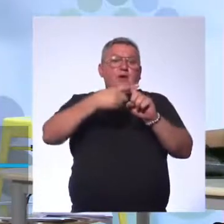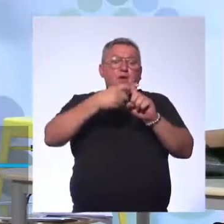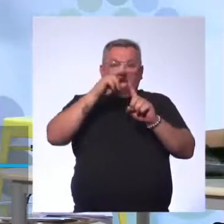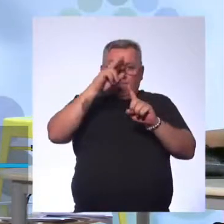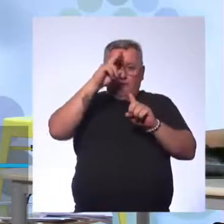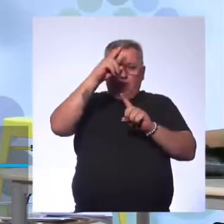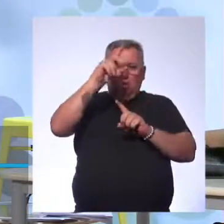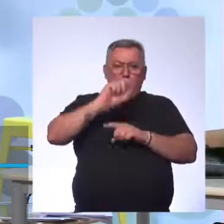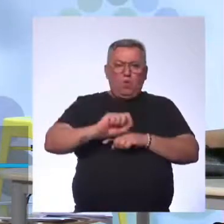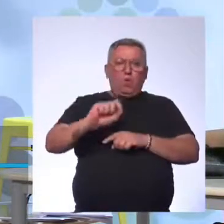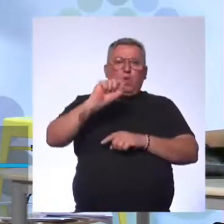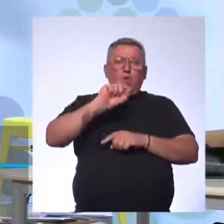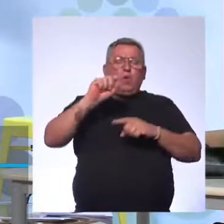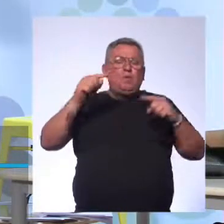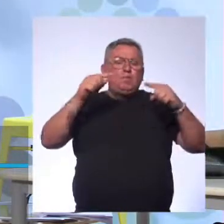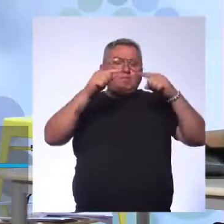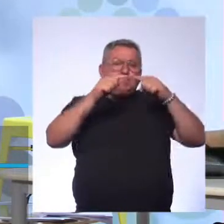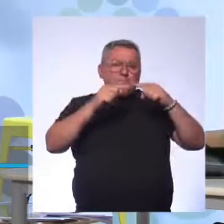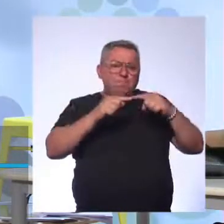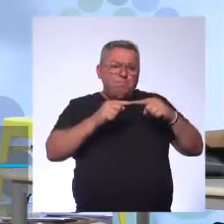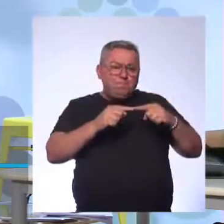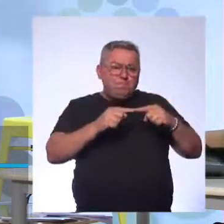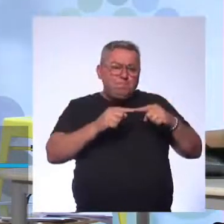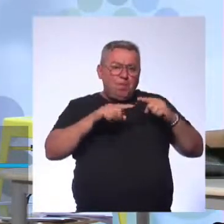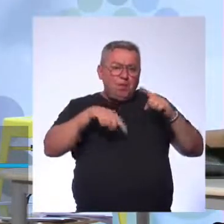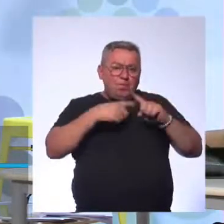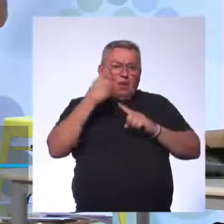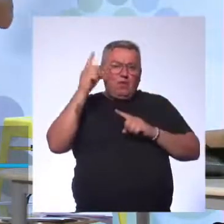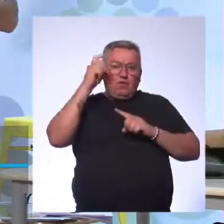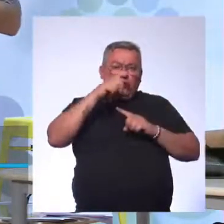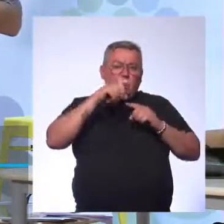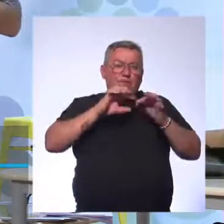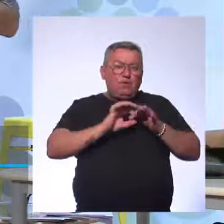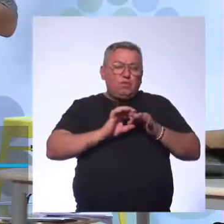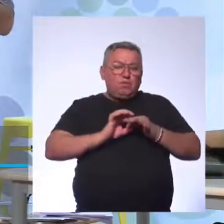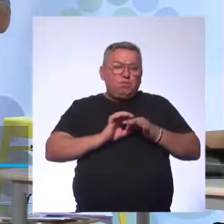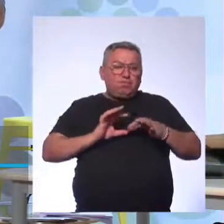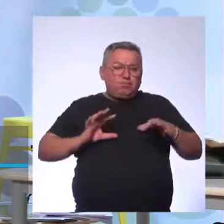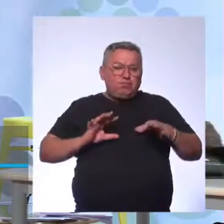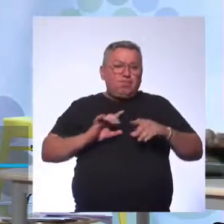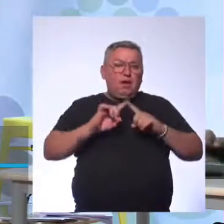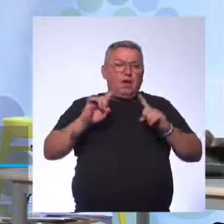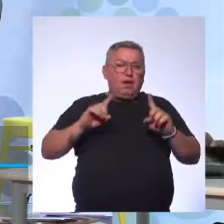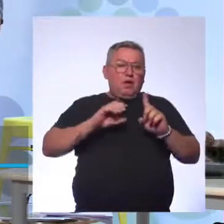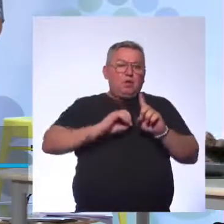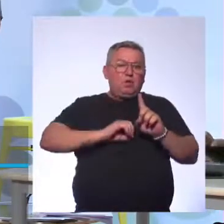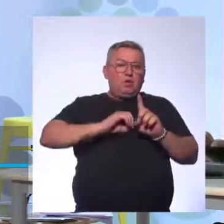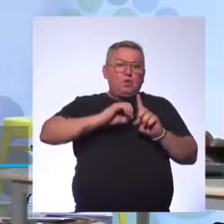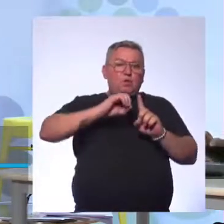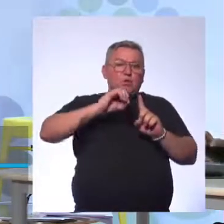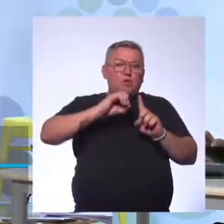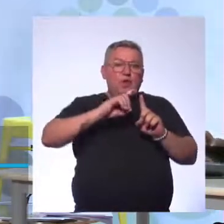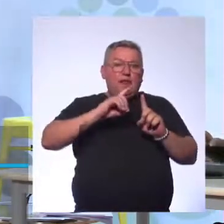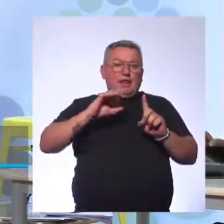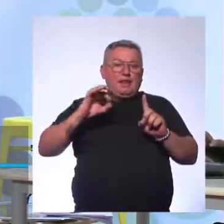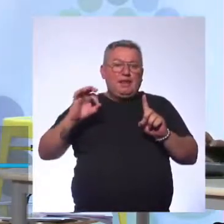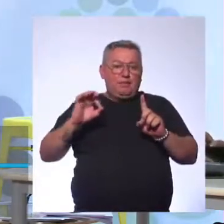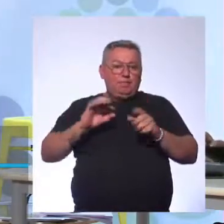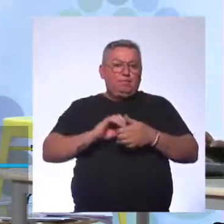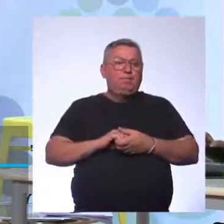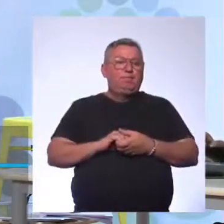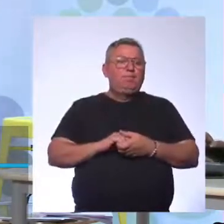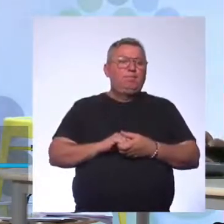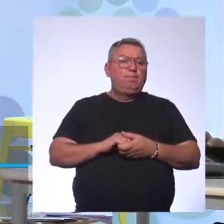forte essa ligação e mais difícil de soltar portanto ponto de ebulição ele aumenta